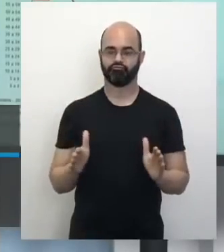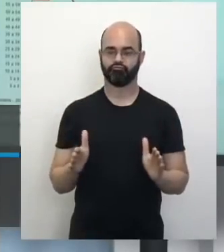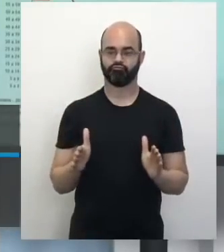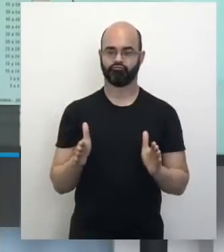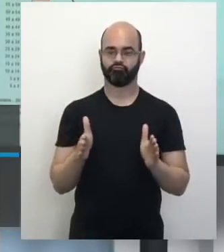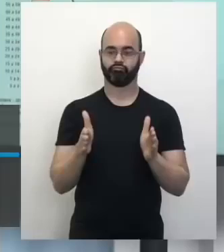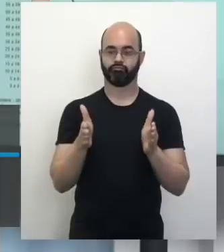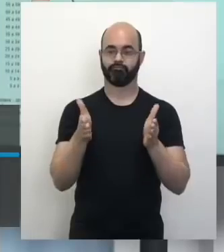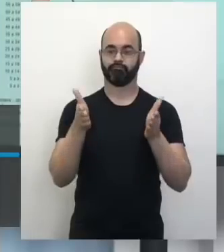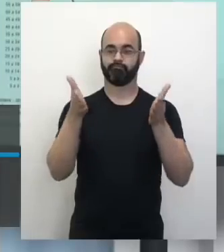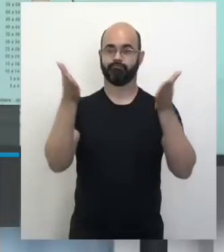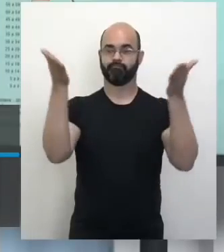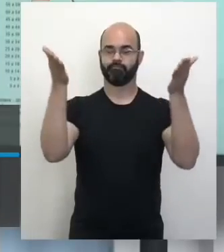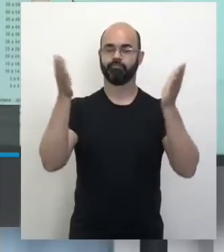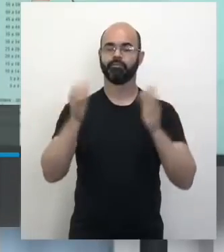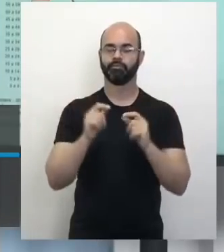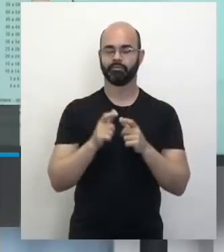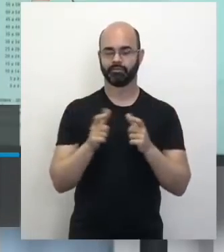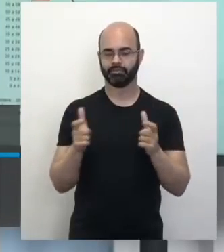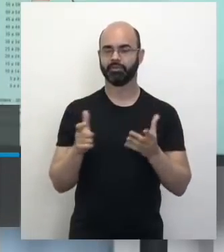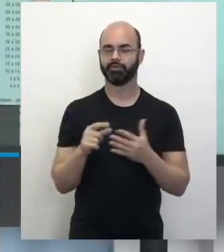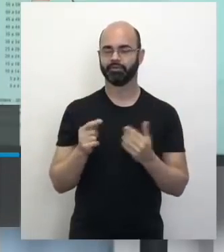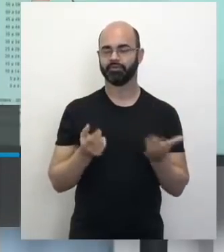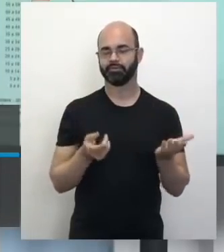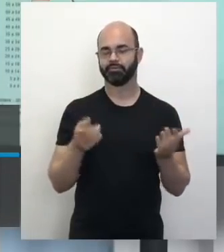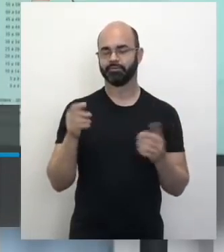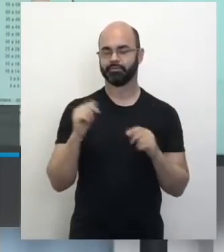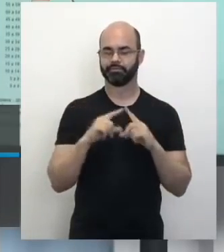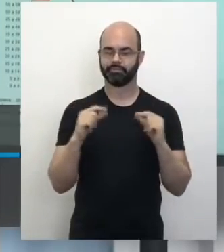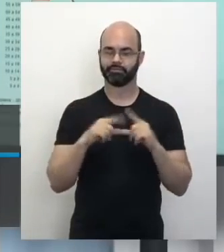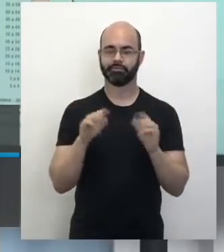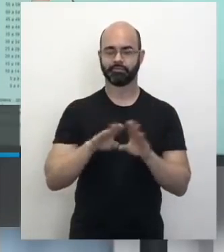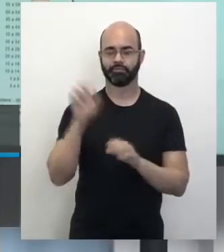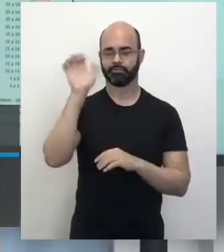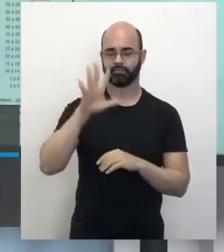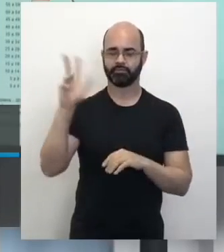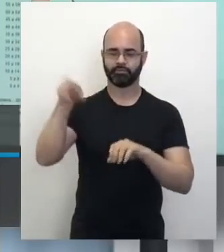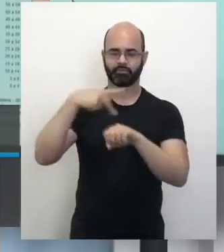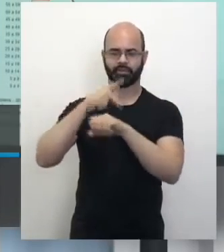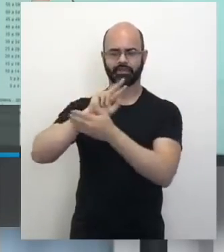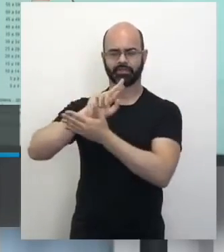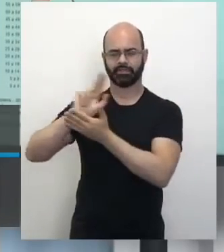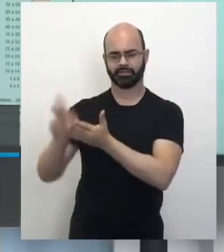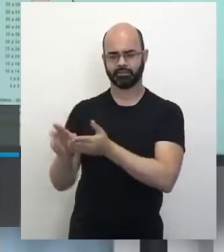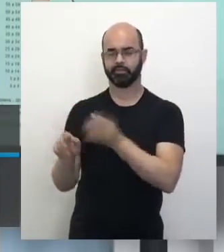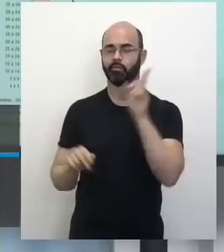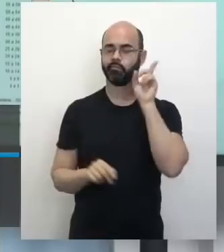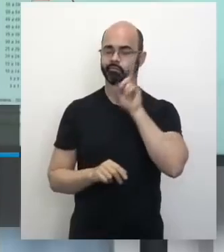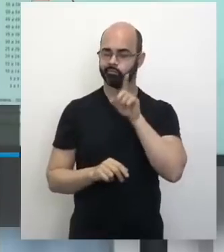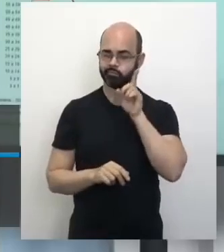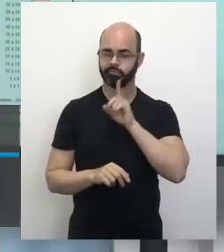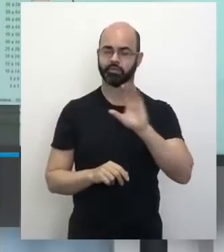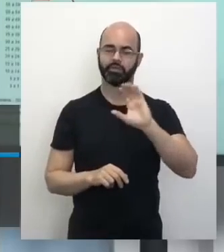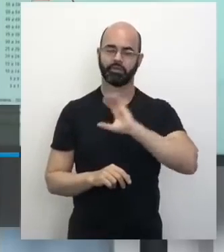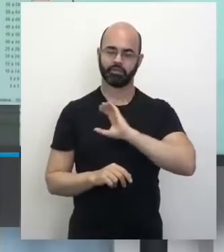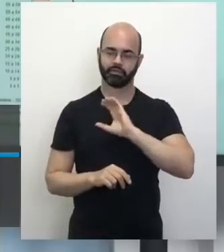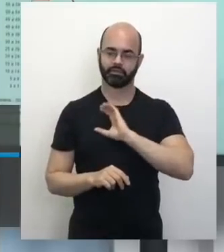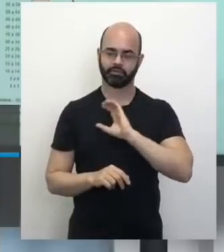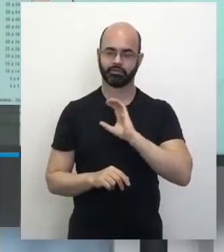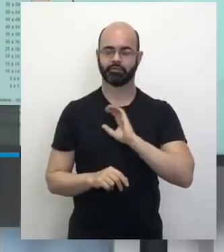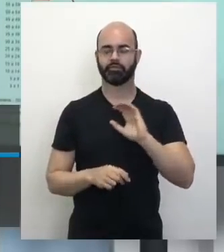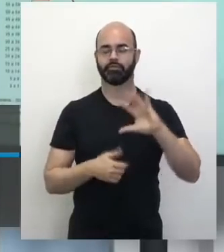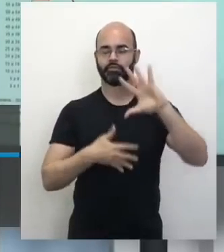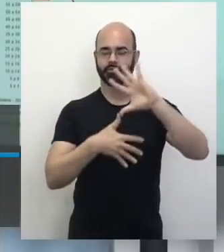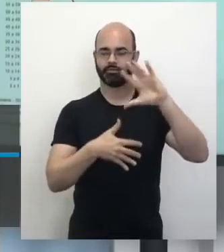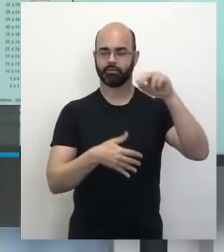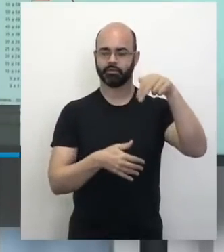tanto de homens e de mulheres. Em alguns países da Europa, né, boa parte dos países europeus, né, nos Estados Unidos, no Canadá, na América do Norte, também está